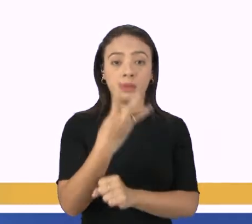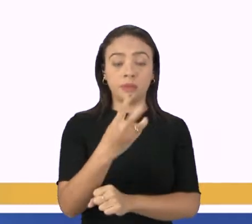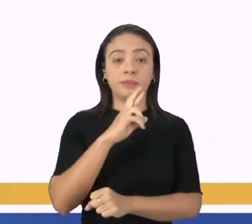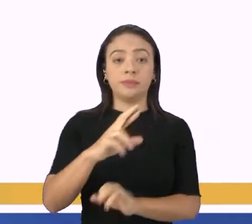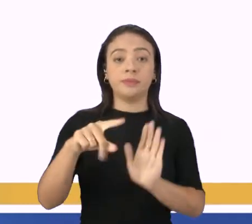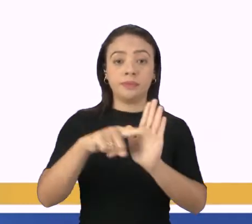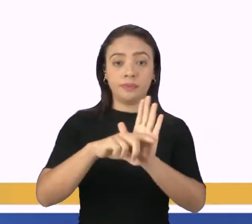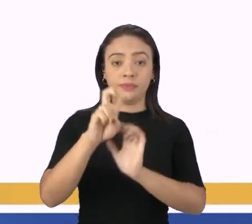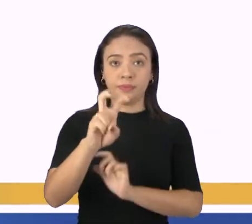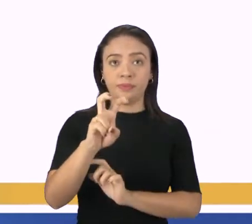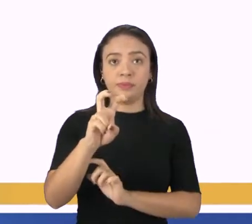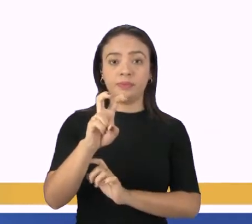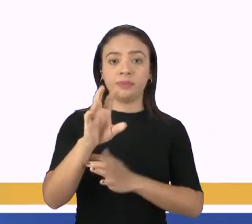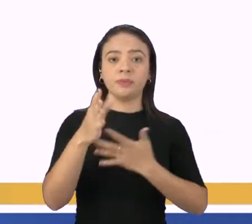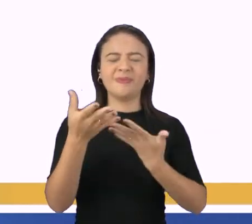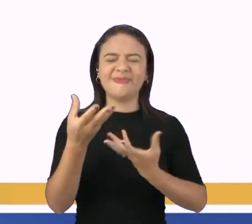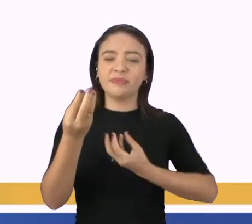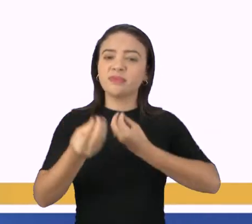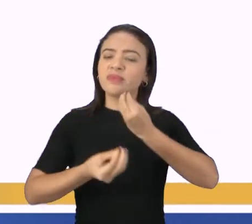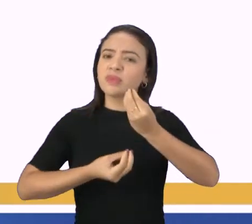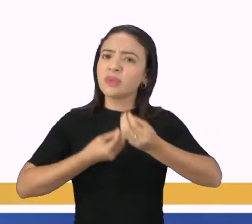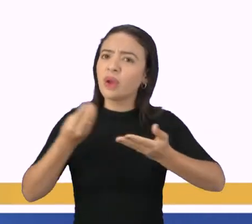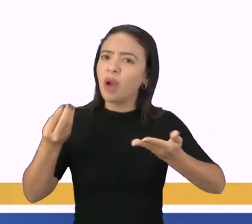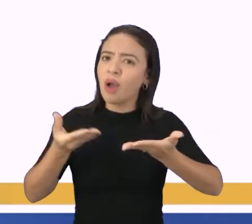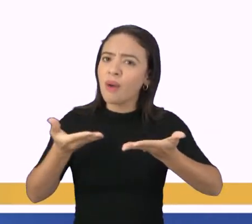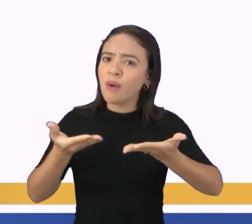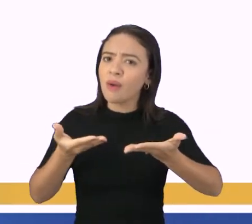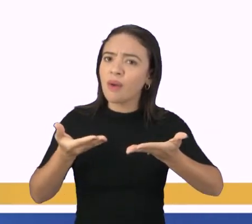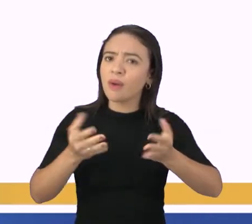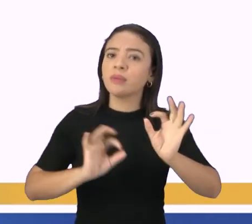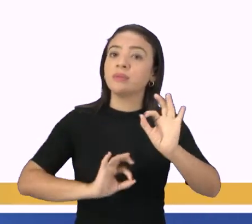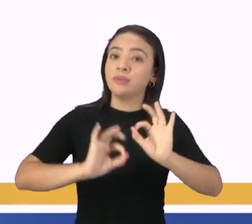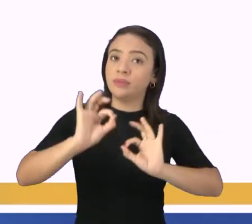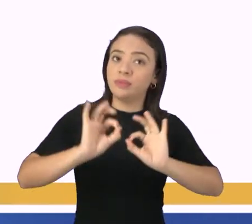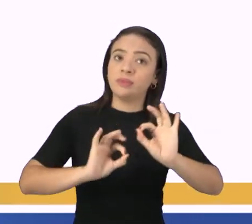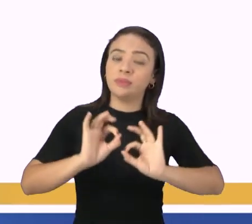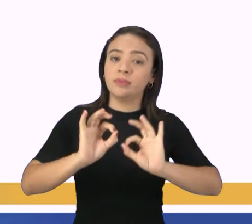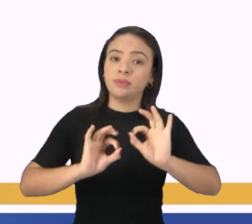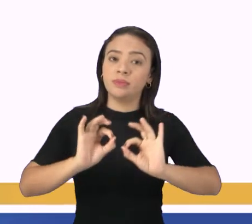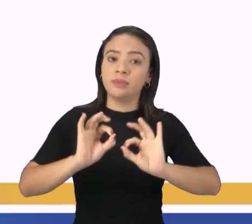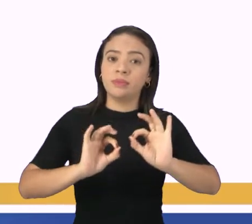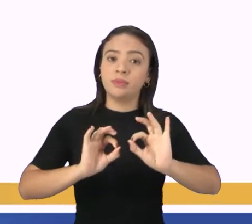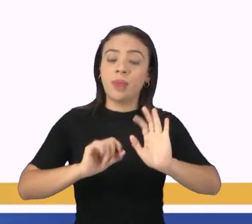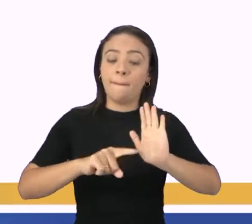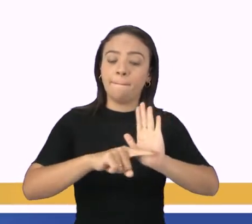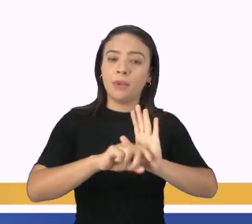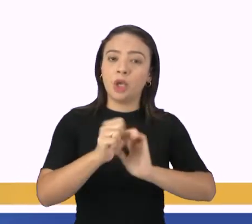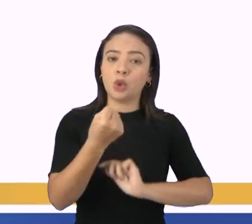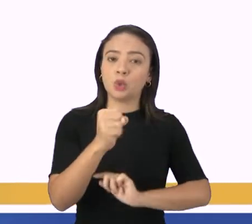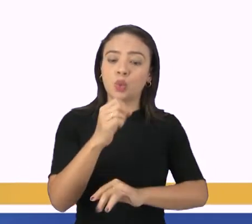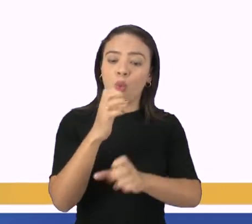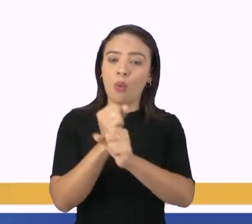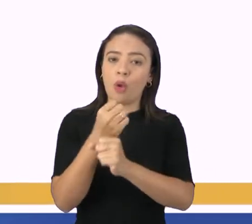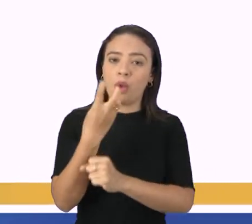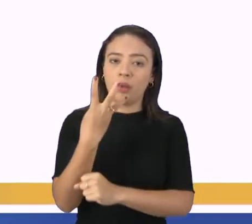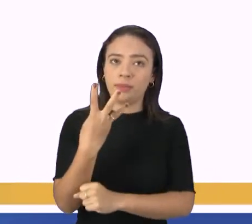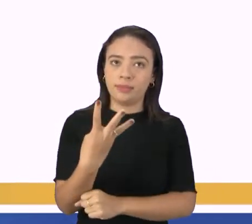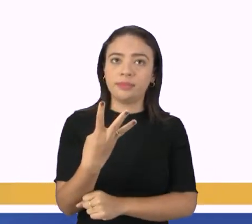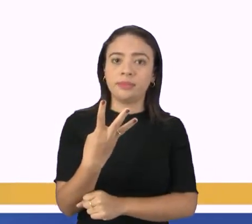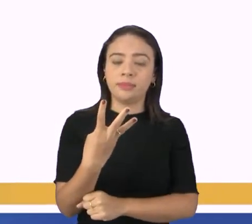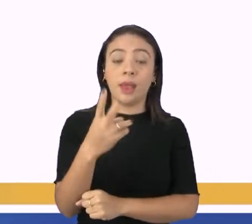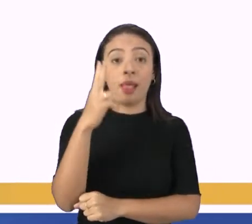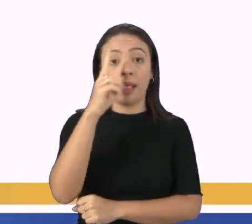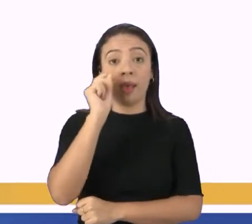menos 5. Então, aí eu vou fazer essa operação aí, menos 8 mais 3.